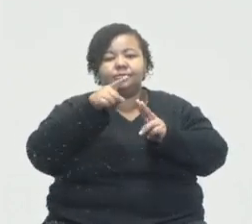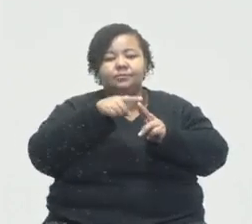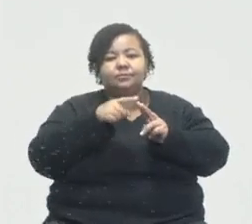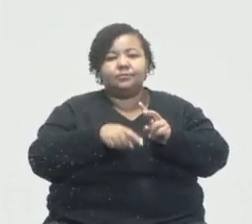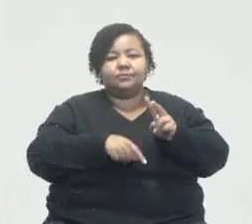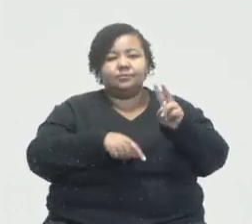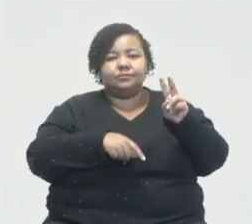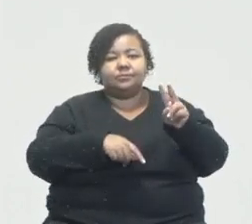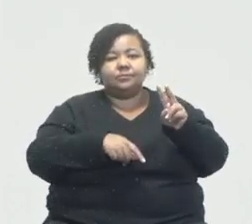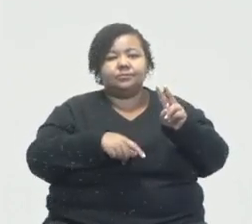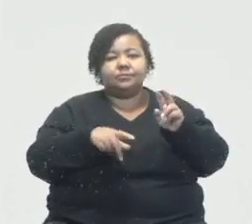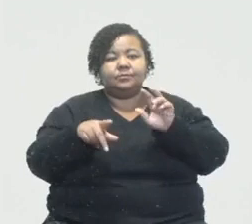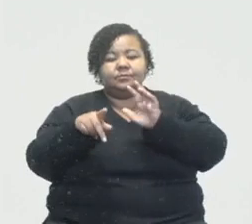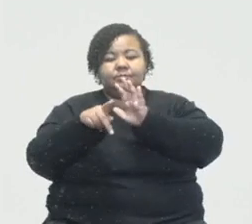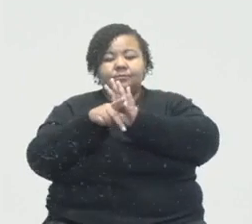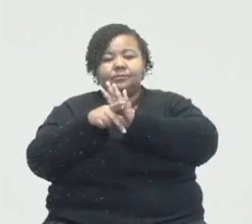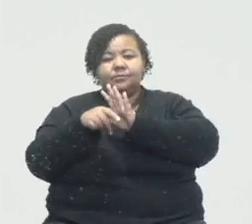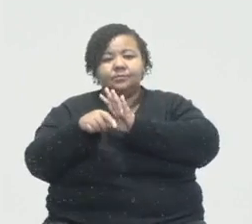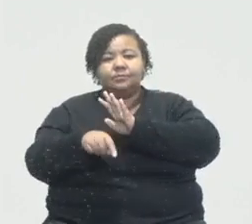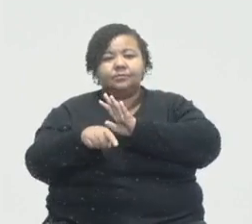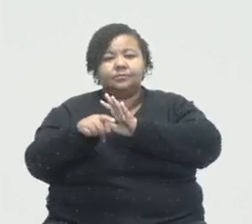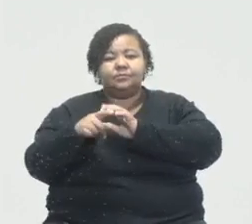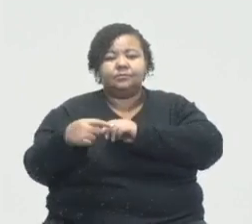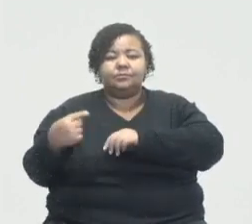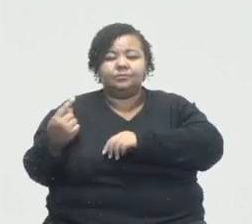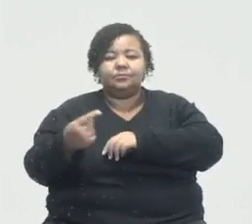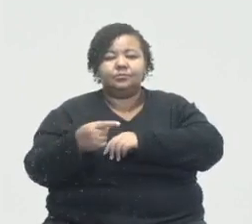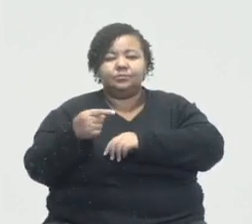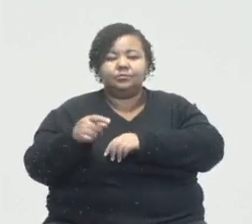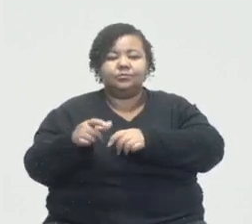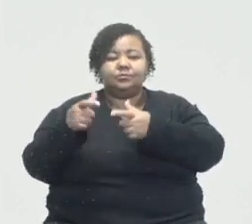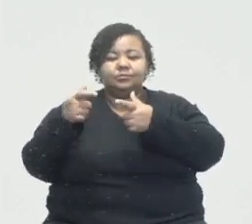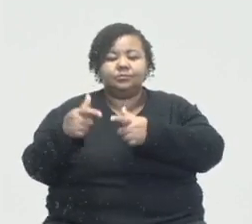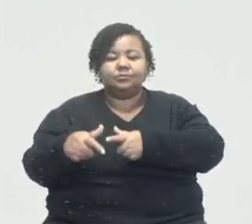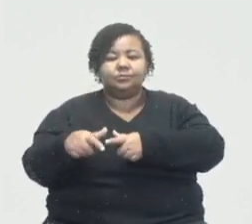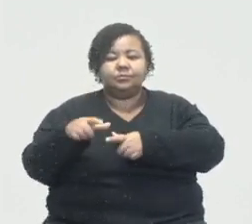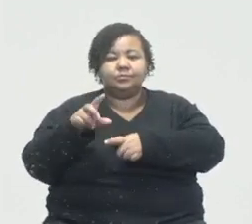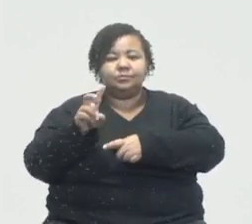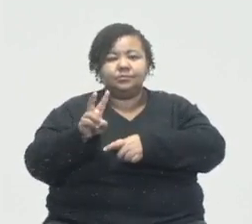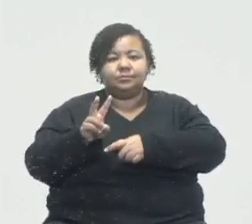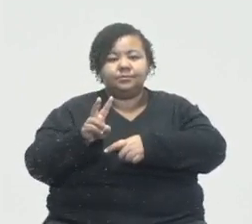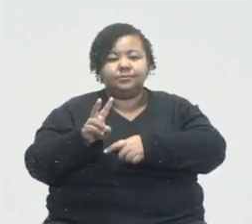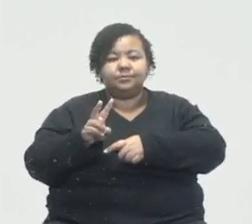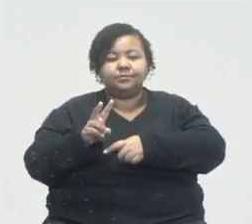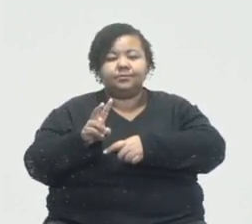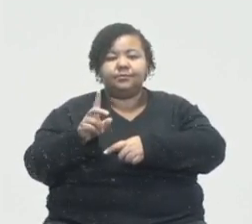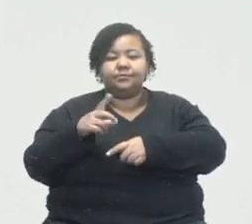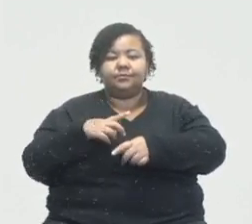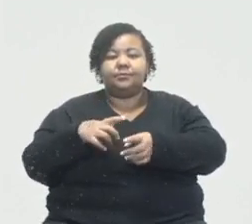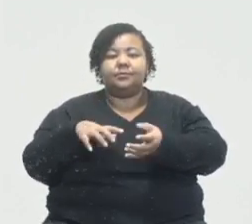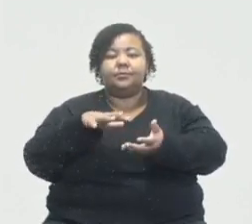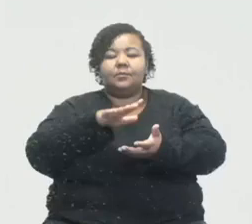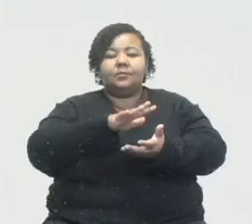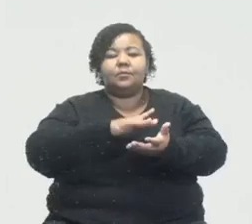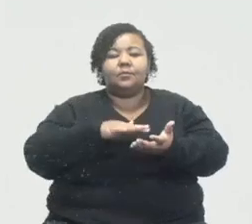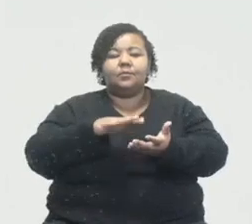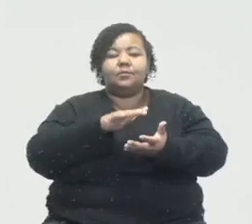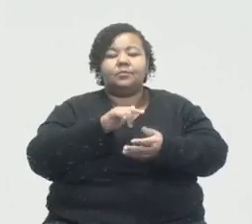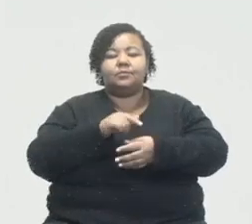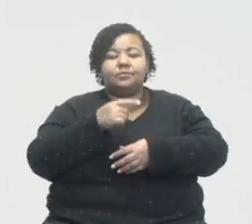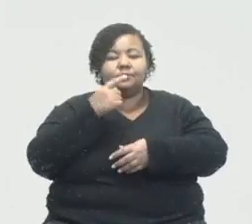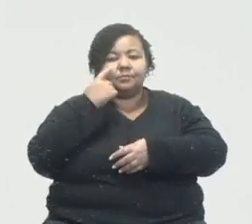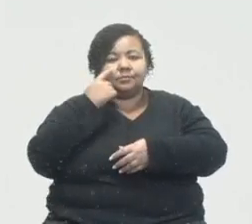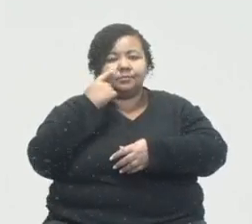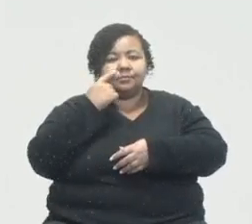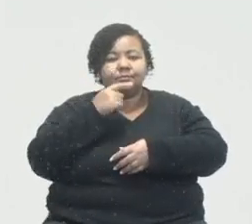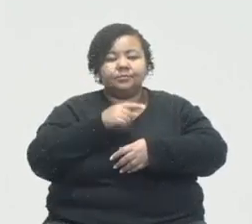V que pertence ao nosso espaço vetorial V vai ter a seguinte forma. Então, veja que